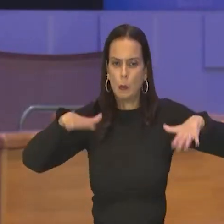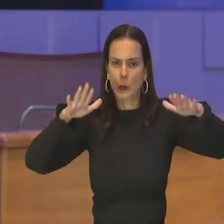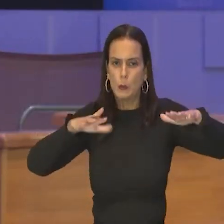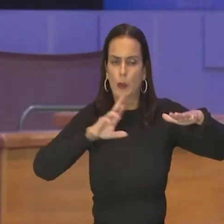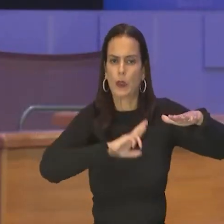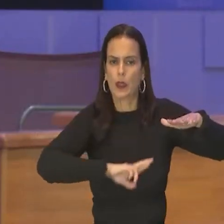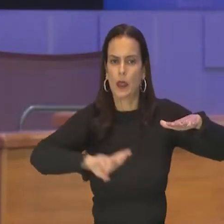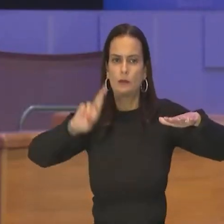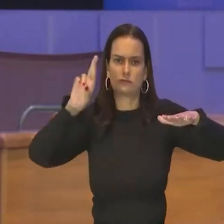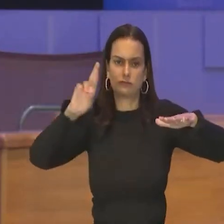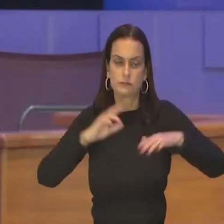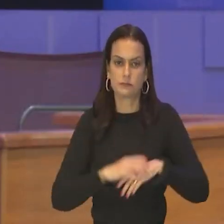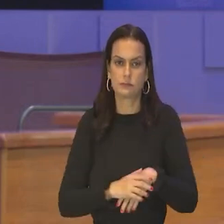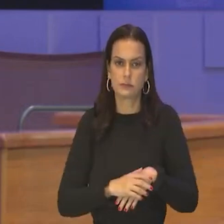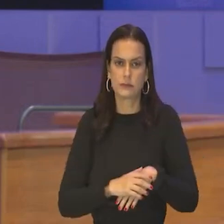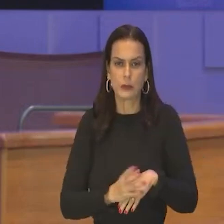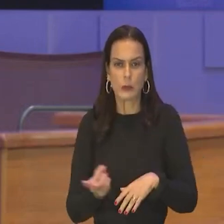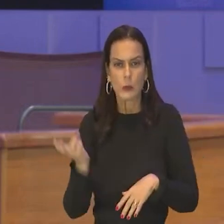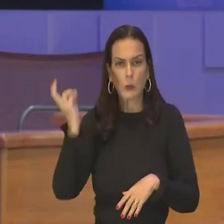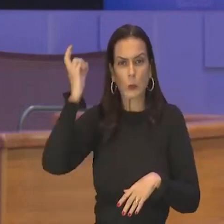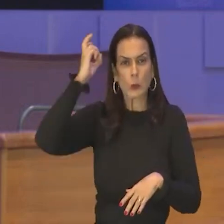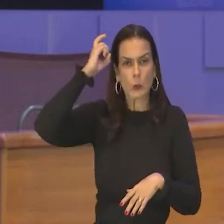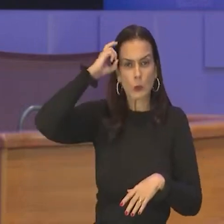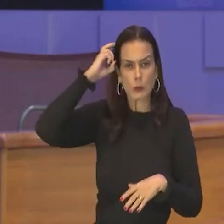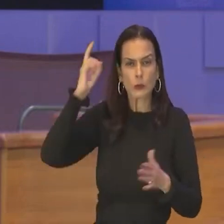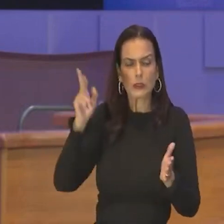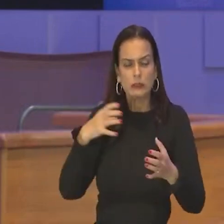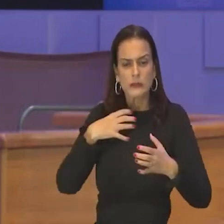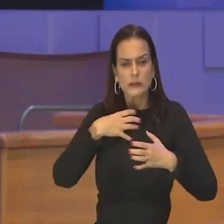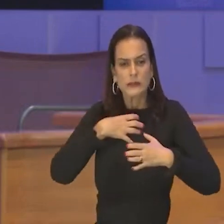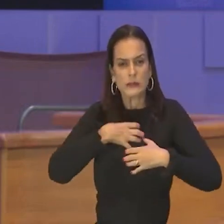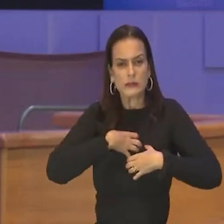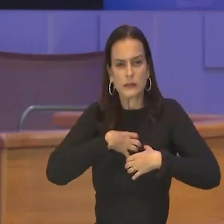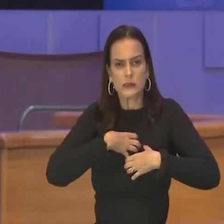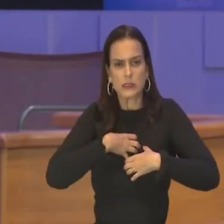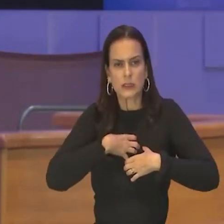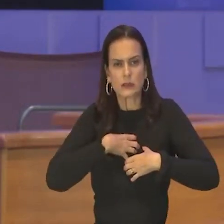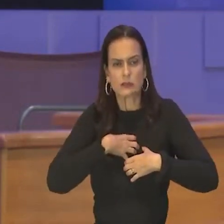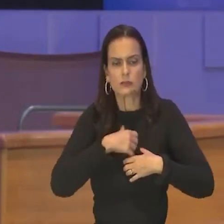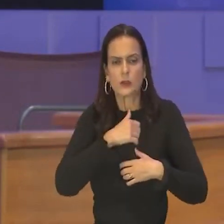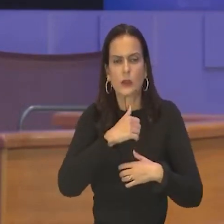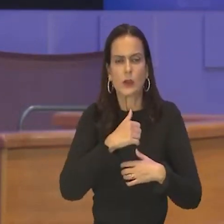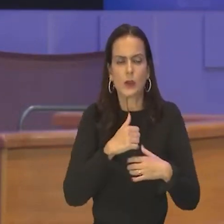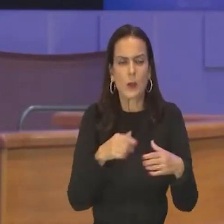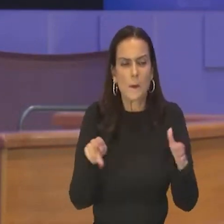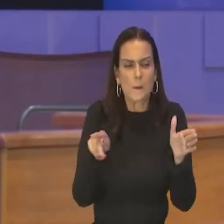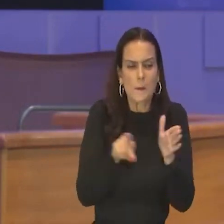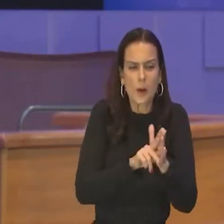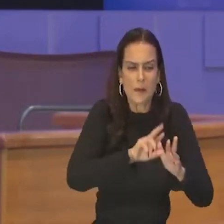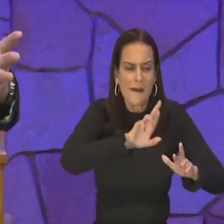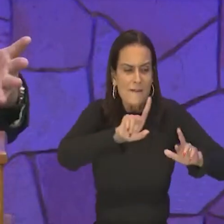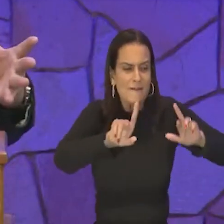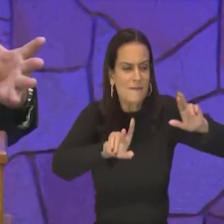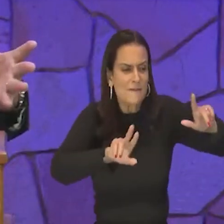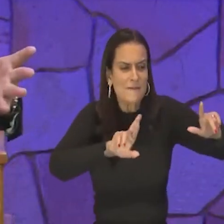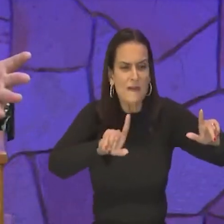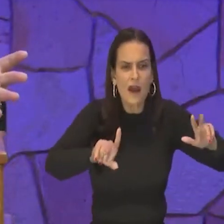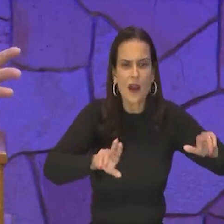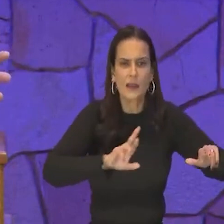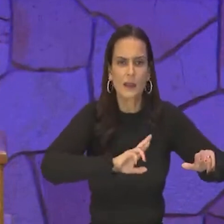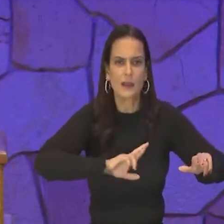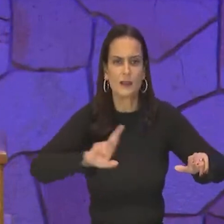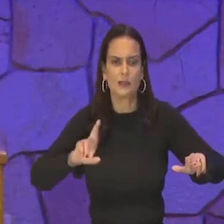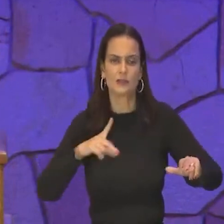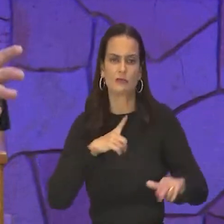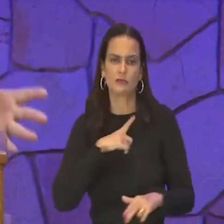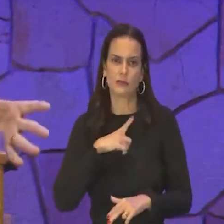em que está impregnado no povo o sentimento do divino, do sagrado, das mais variadas manifestações